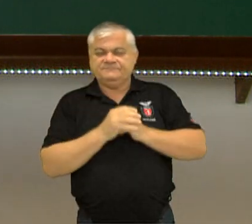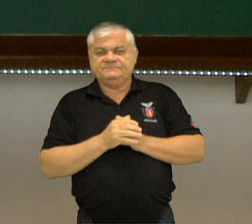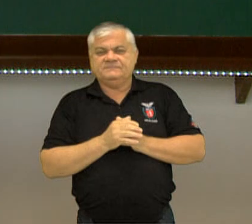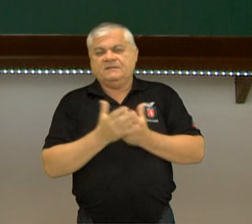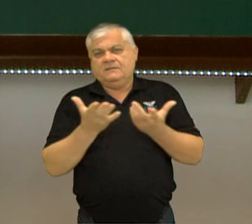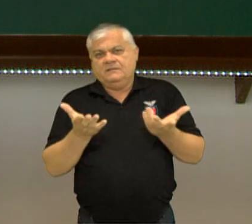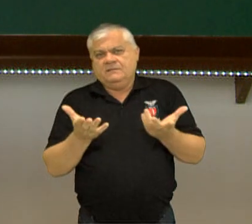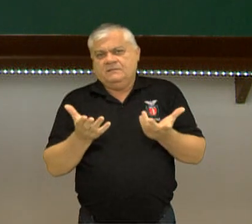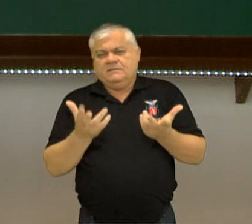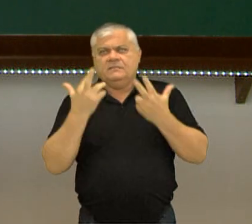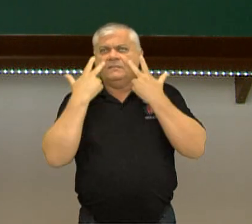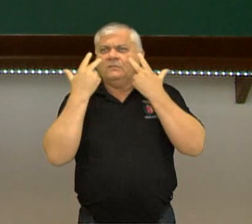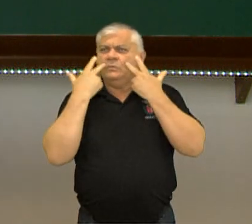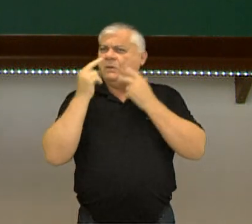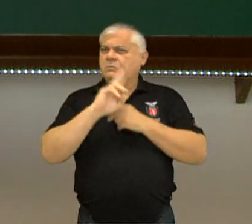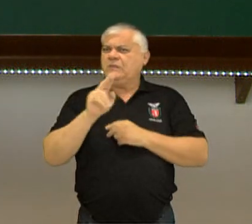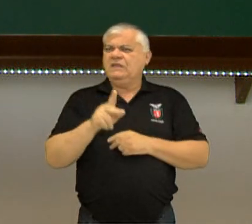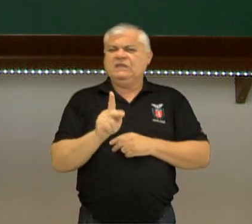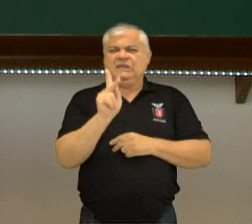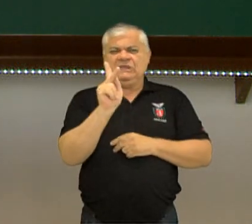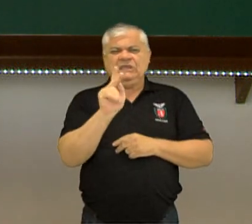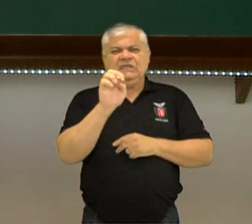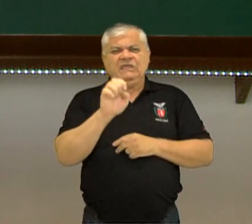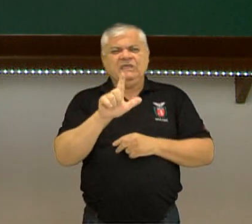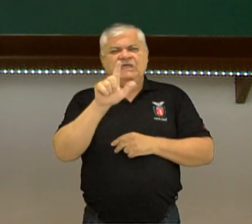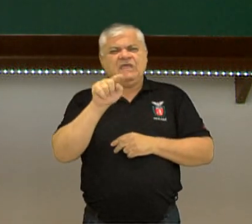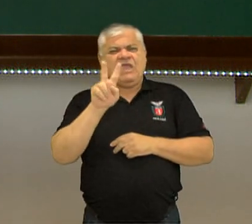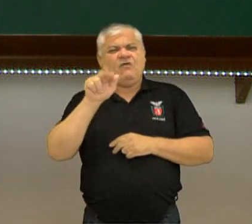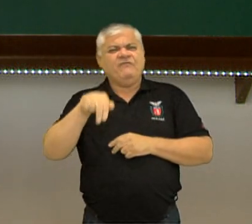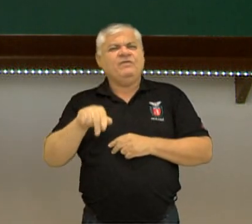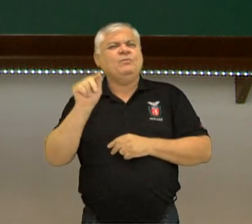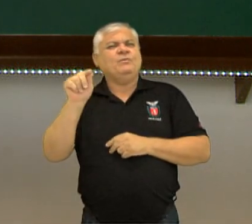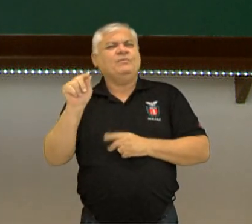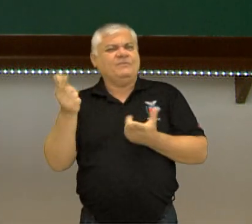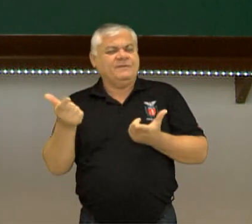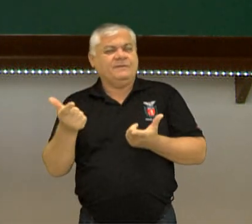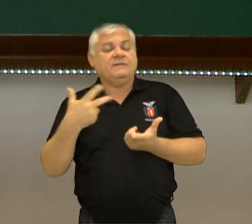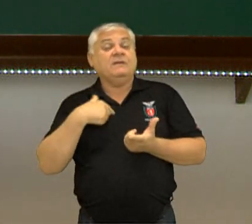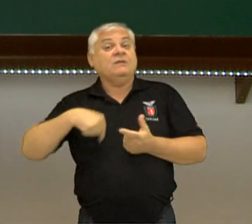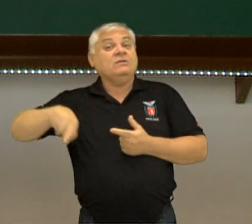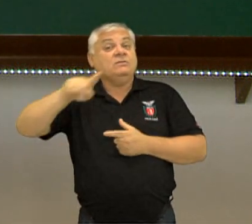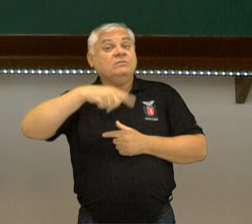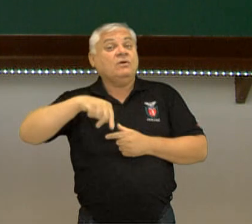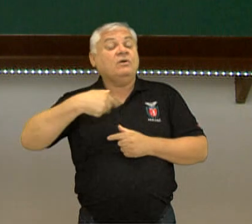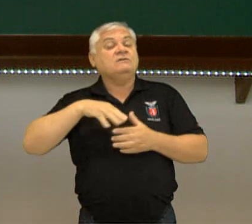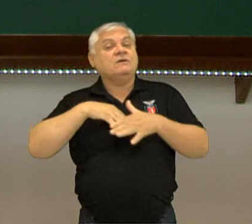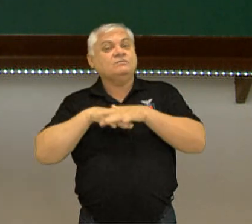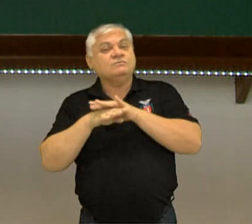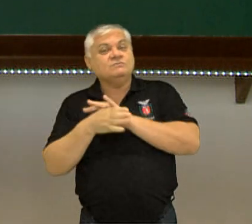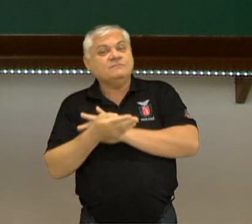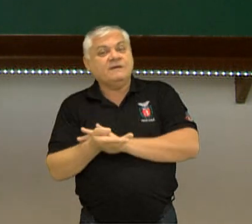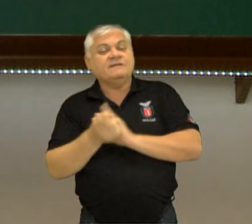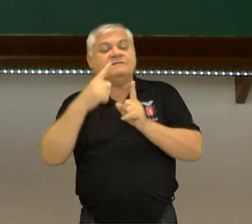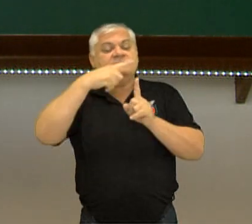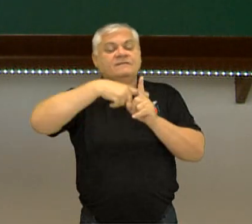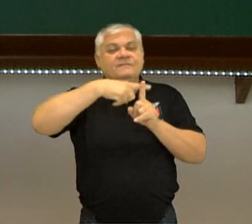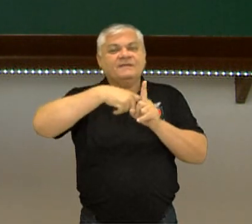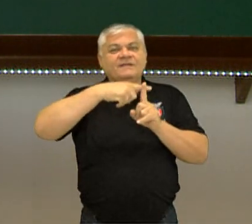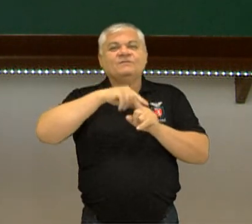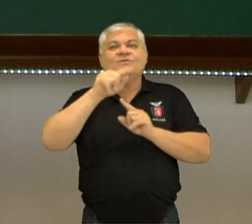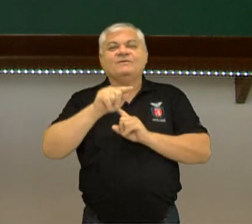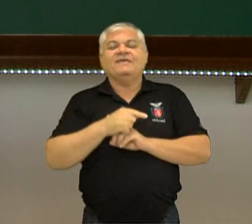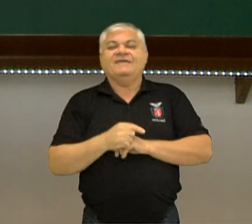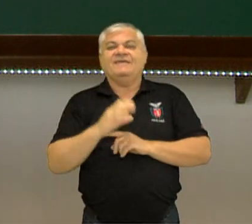não é natural para você, né? Porque assim, no nosso dia a dia, nós estamos acostumados a falar de temperatura na